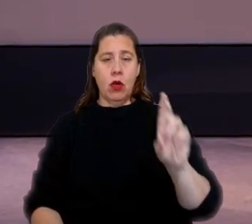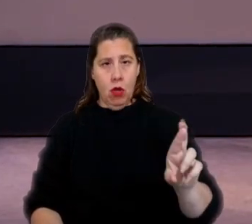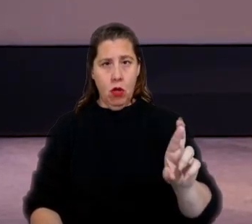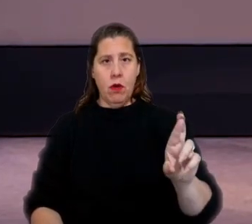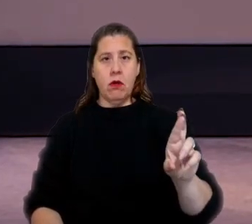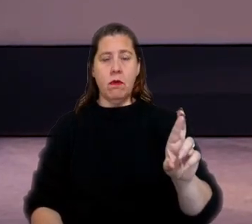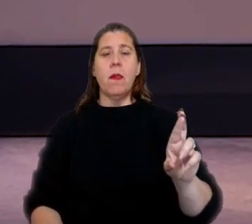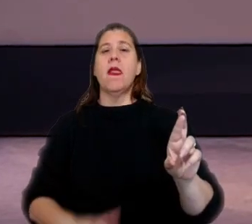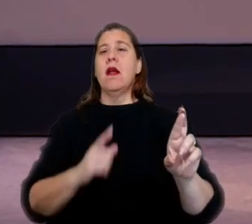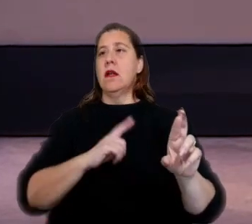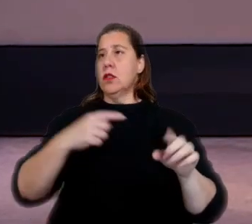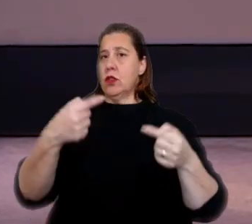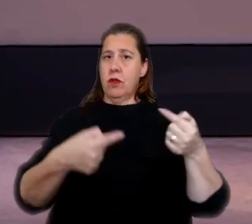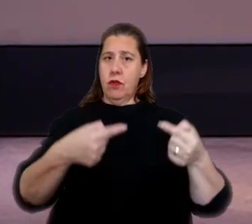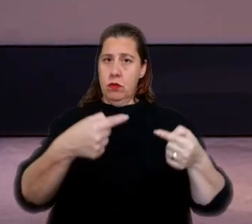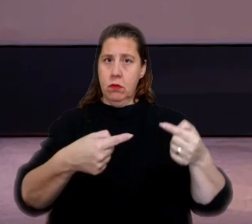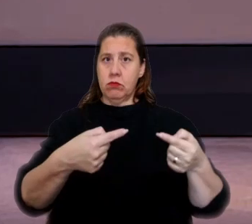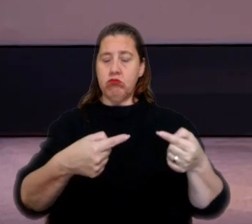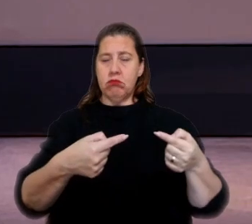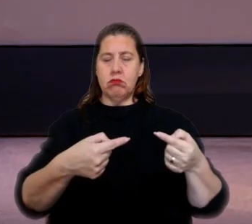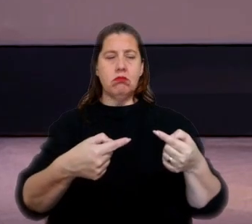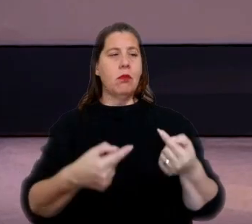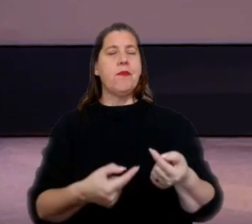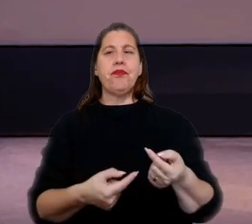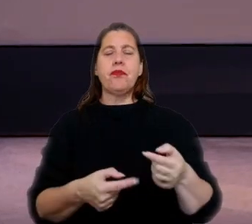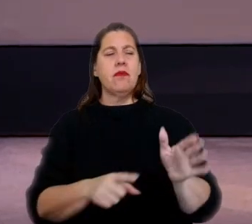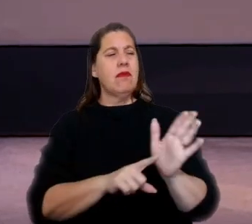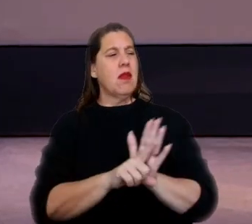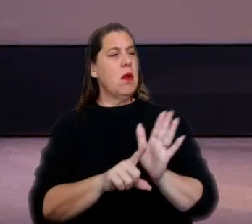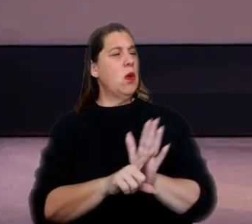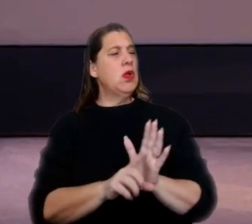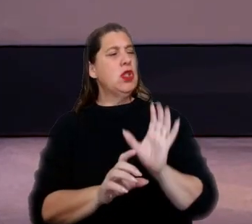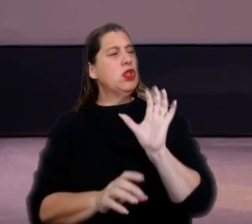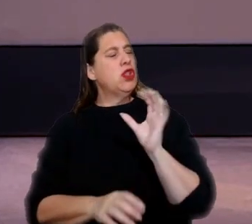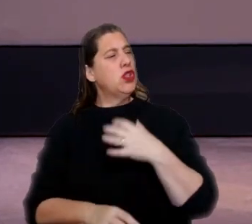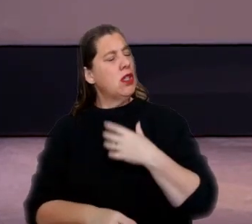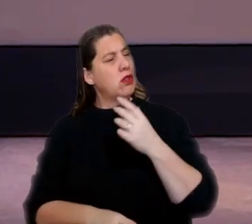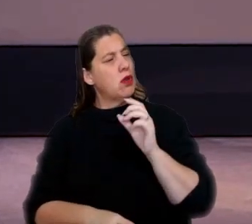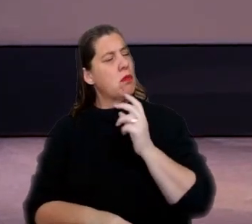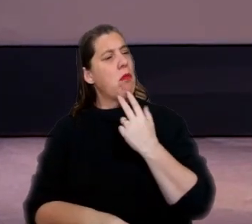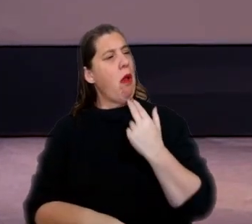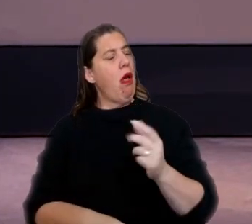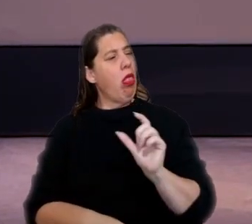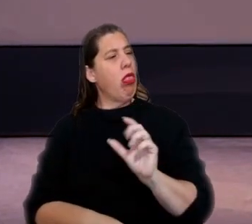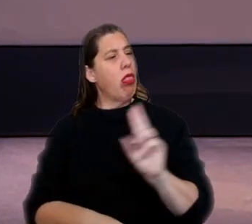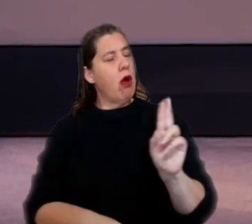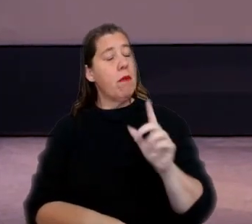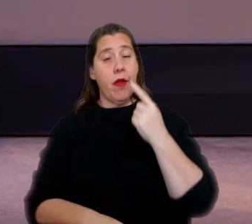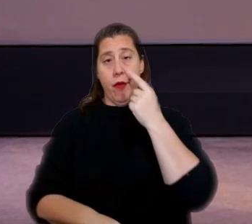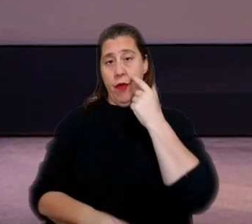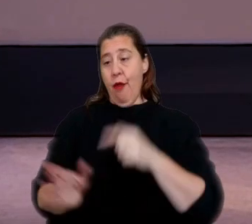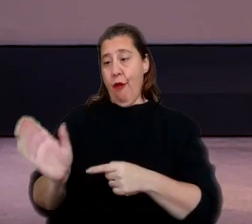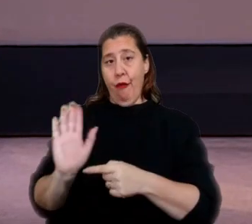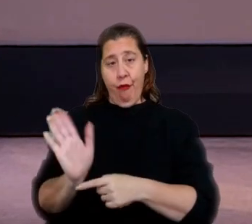tivemos uma discussão, é Stoller, mas pode ser Stoller também, né, Flávia? Então, deixa eu falar uma coisa. Eu